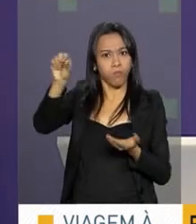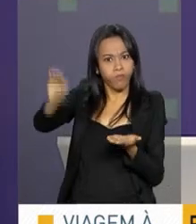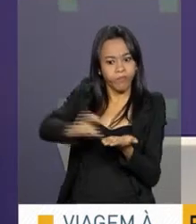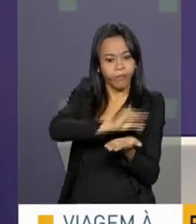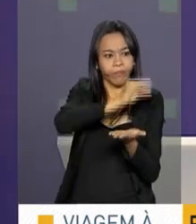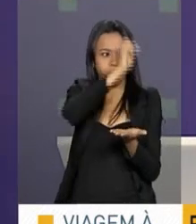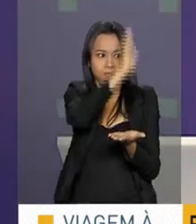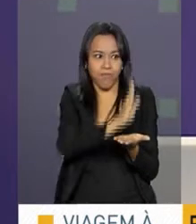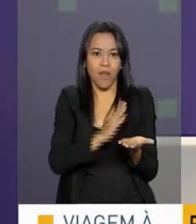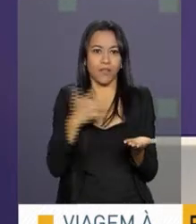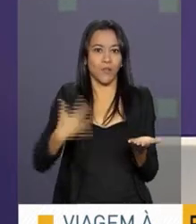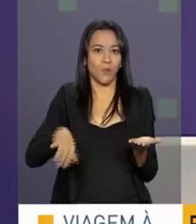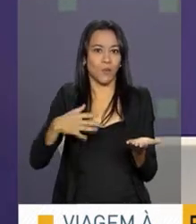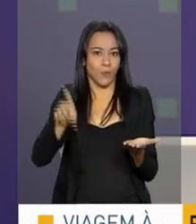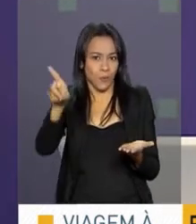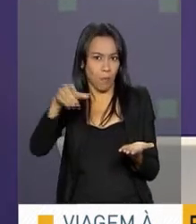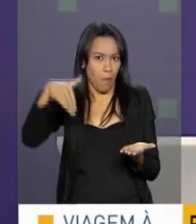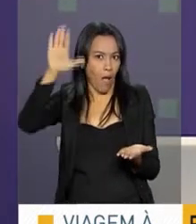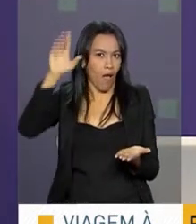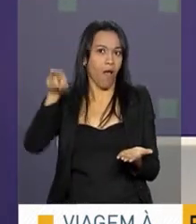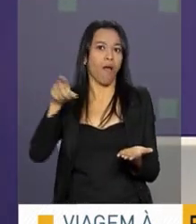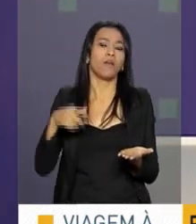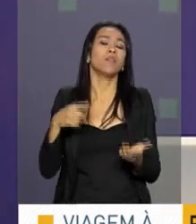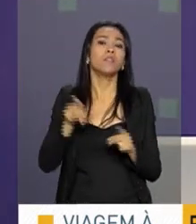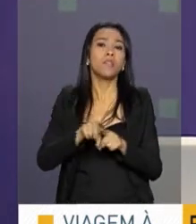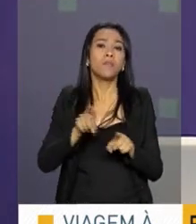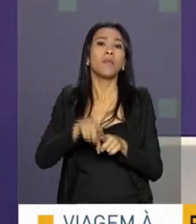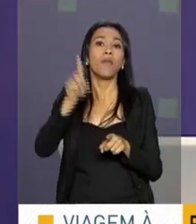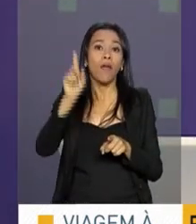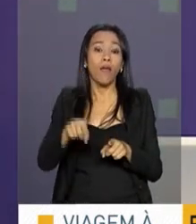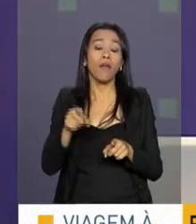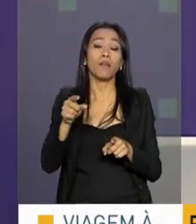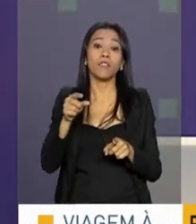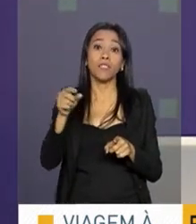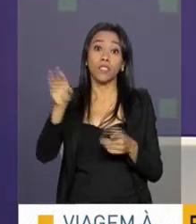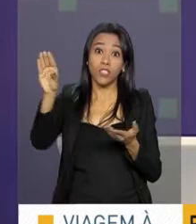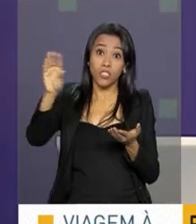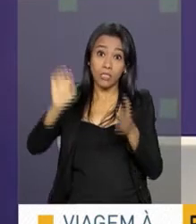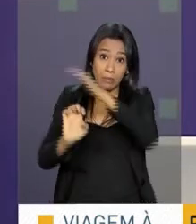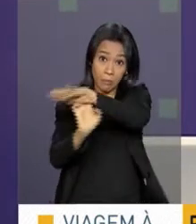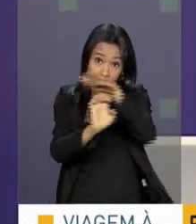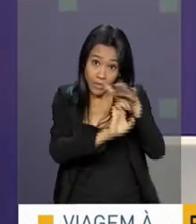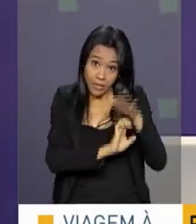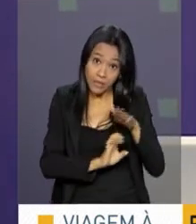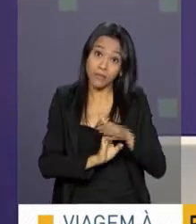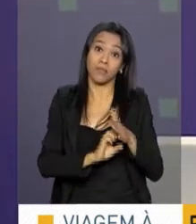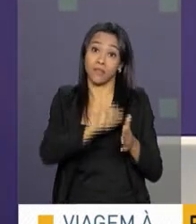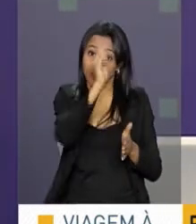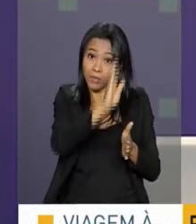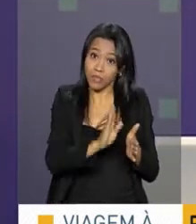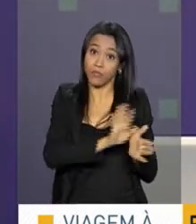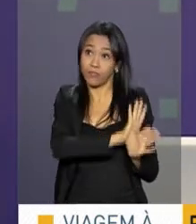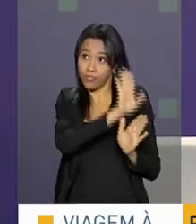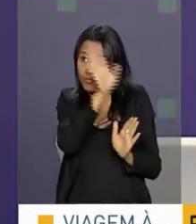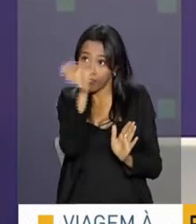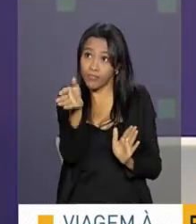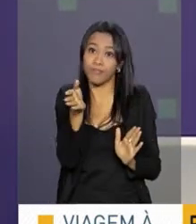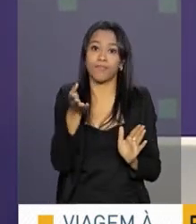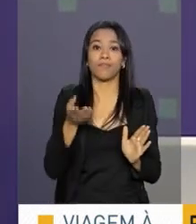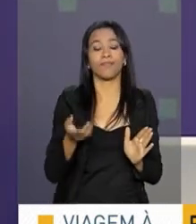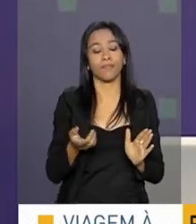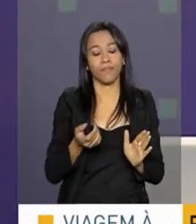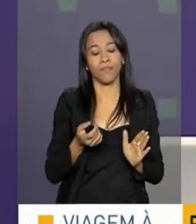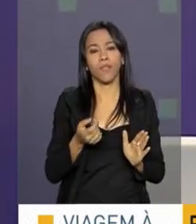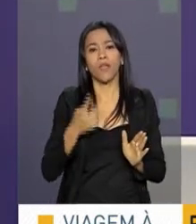Brasil e um dos maiores destinos de investimento de empresas brasileiras. Portanto,